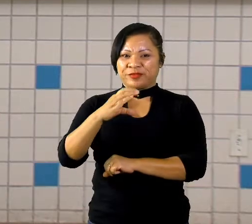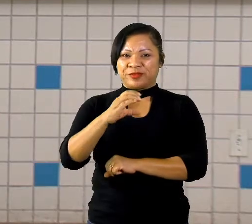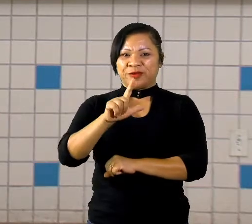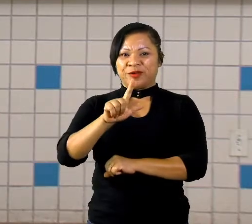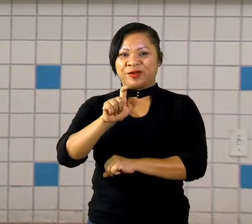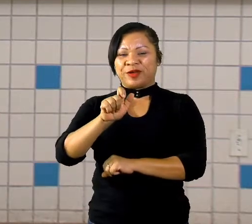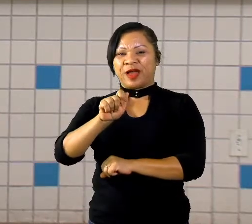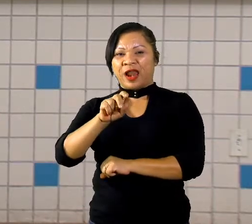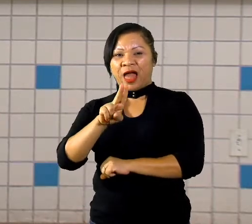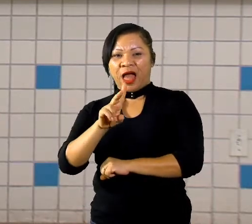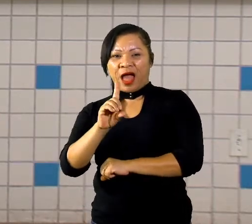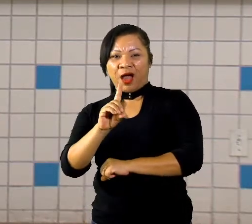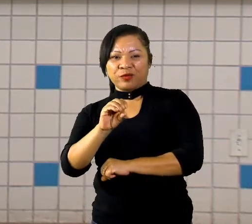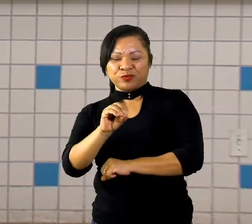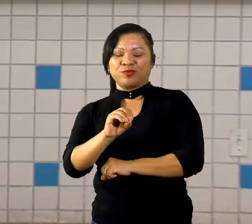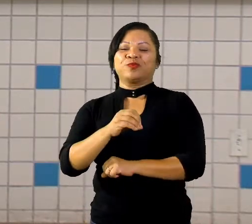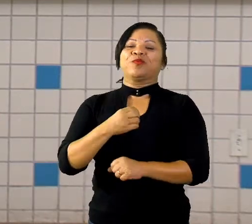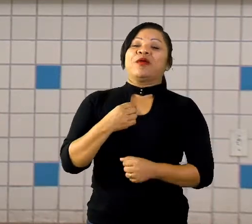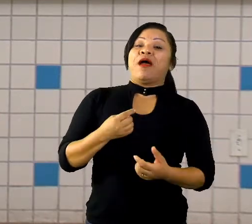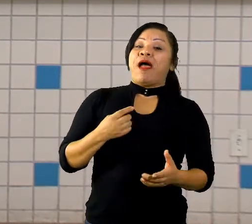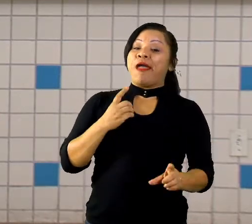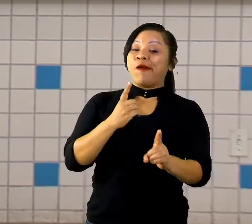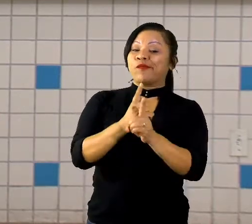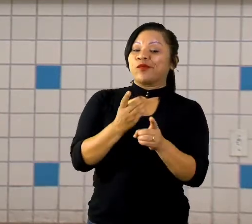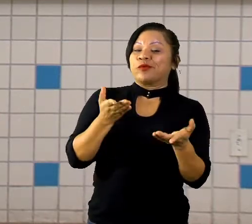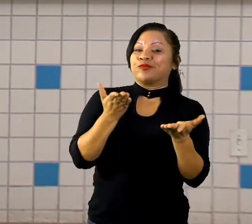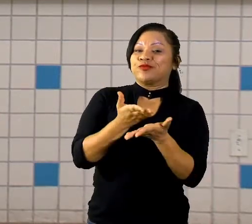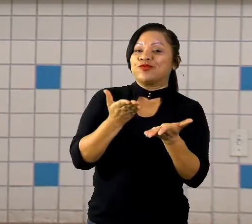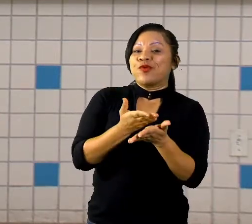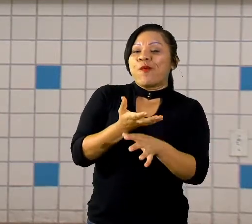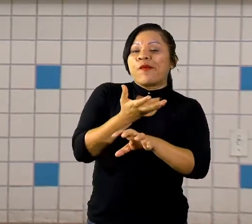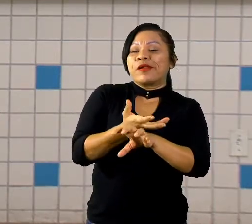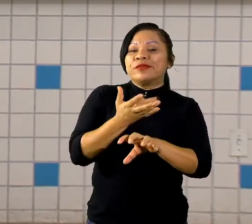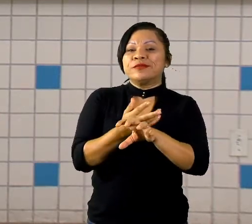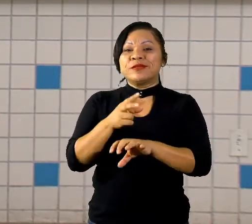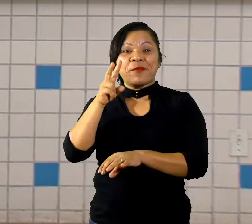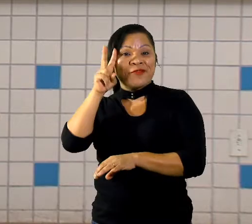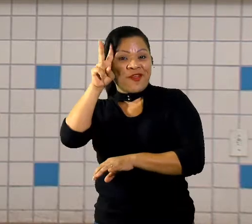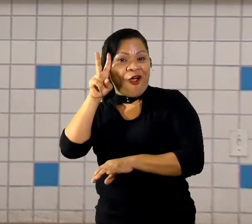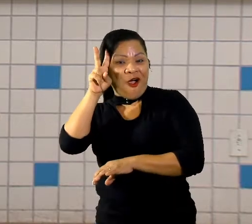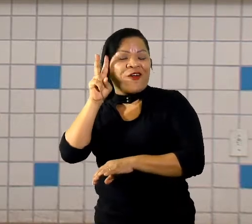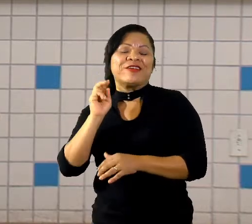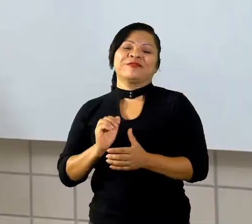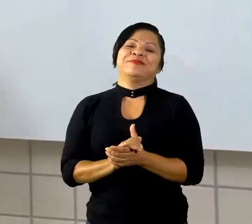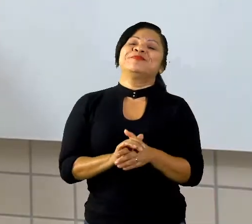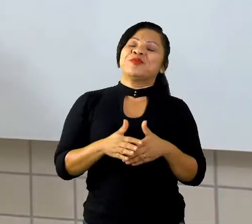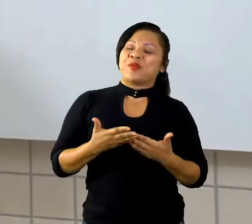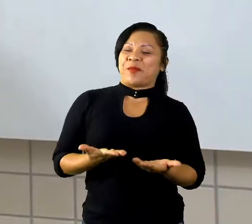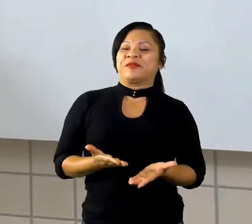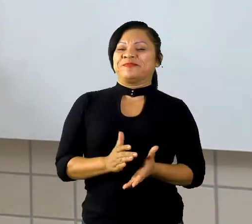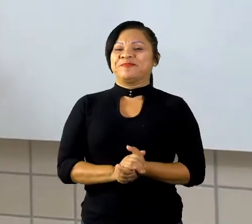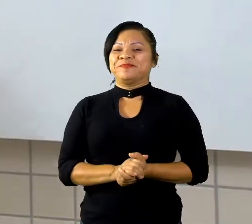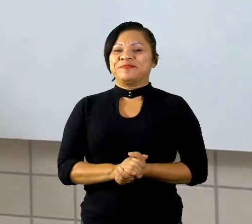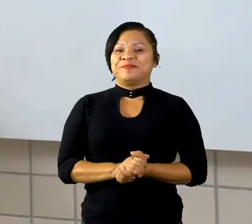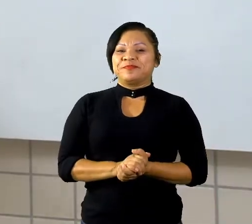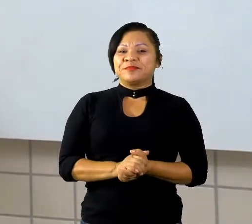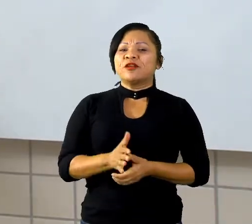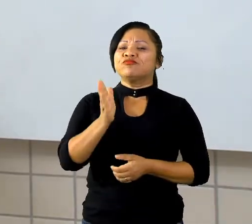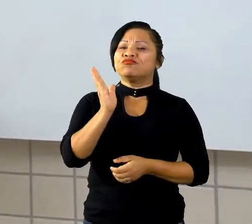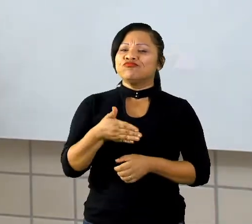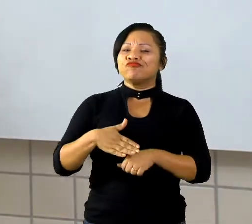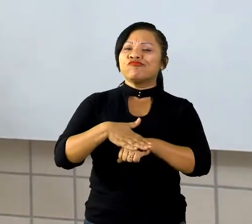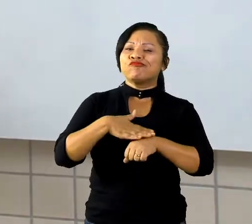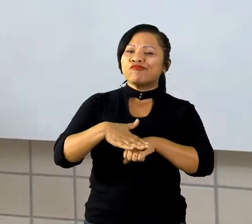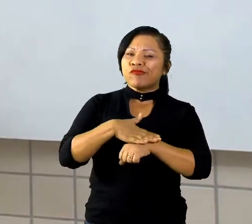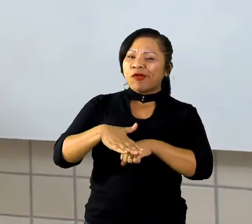e esse encontro de hoje é com a disciplina História. Muito bem, nós já conversamos